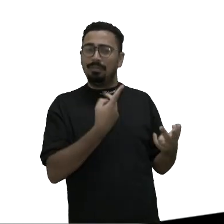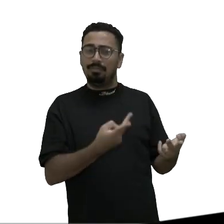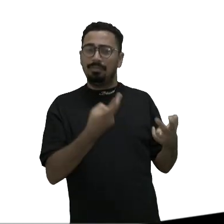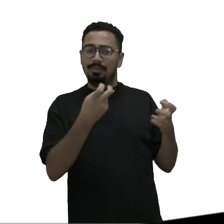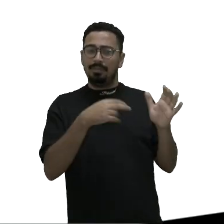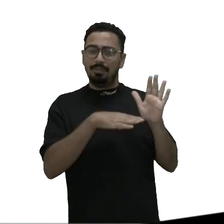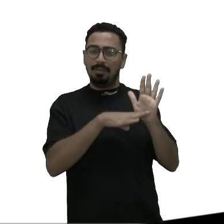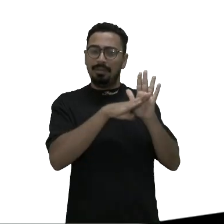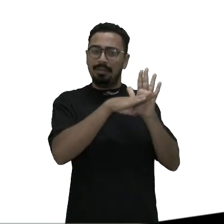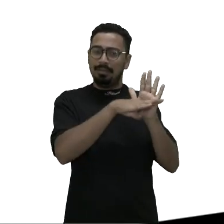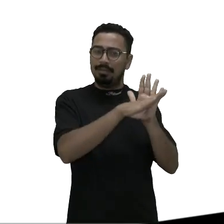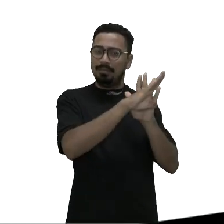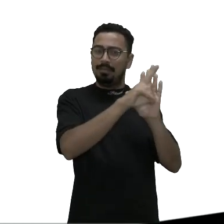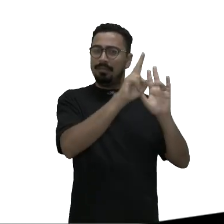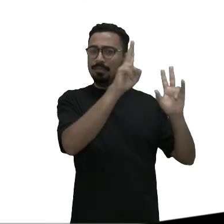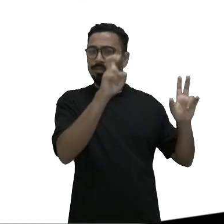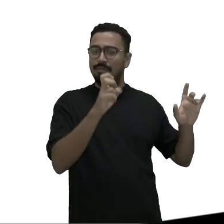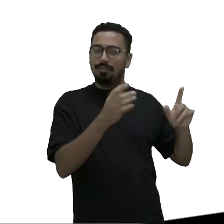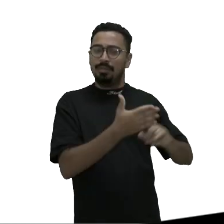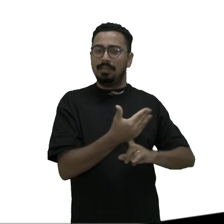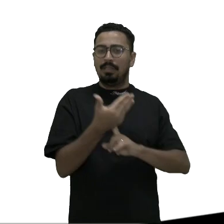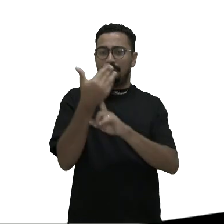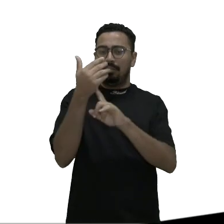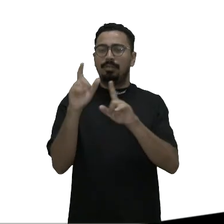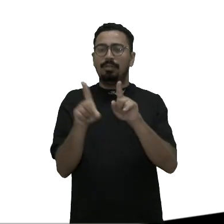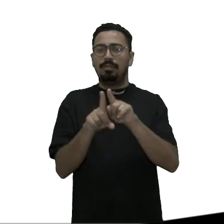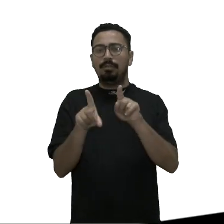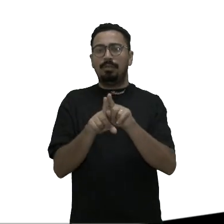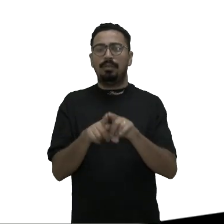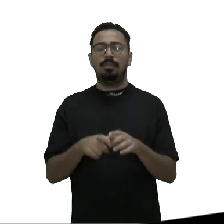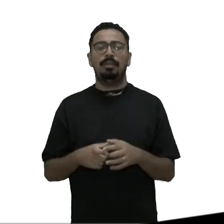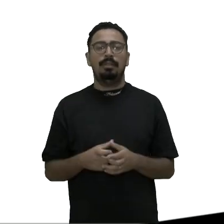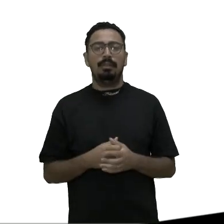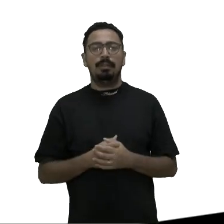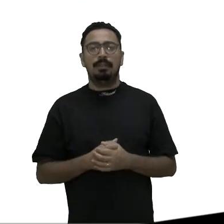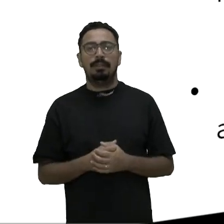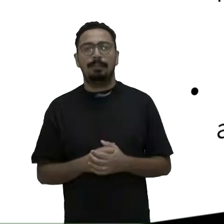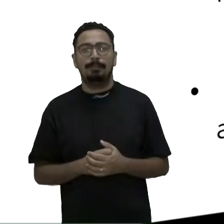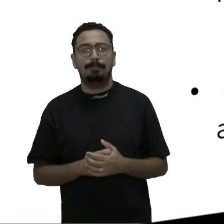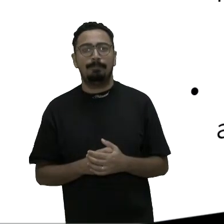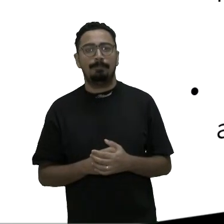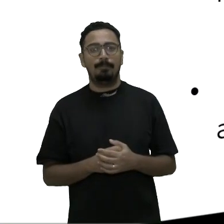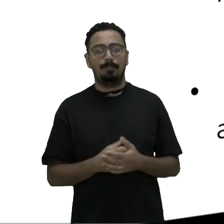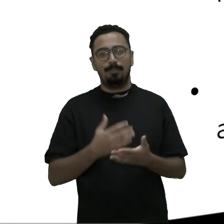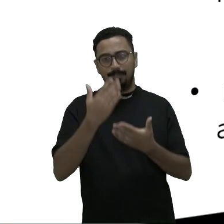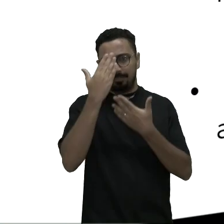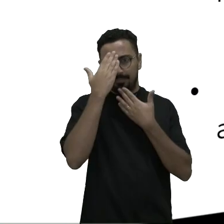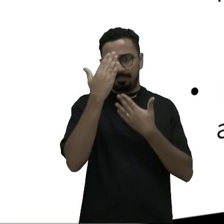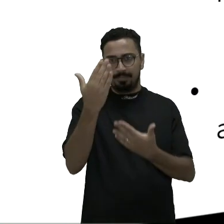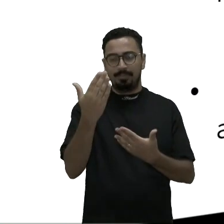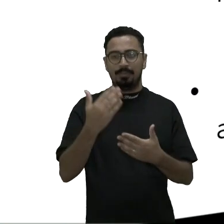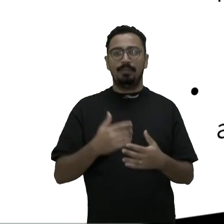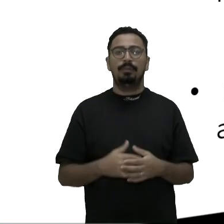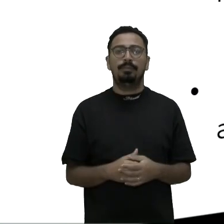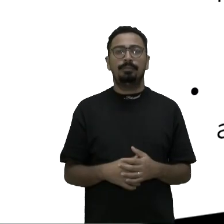índice relacionado à questão da tecnologia. Enfim, obrigada.